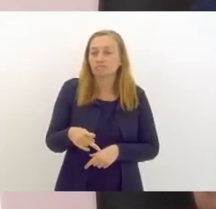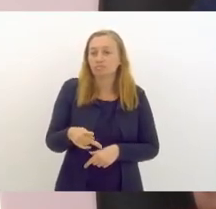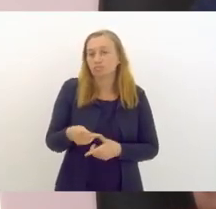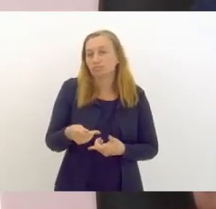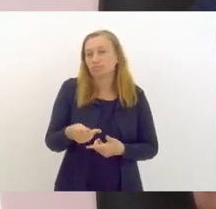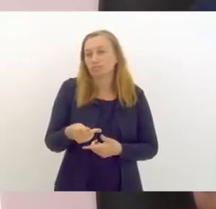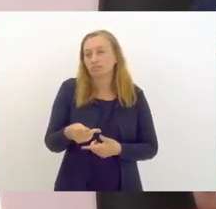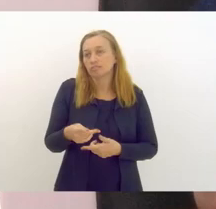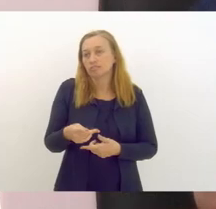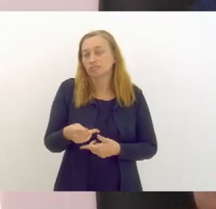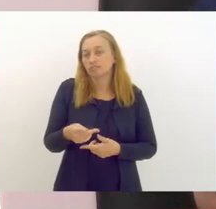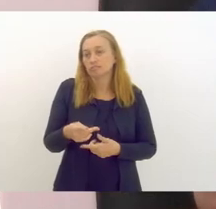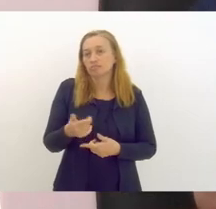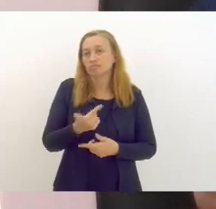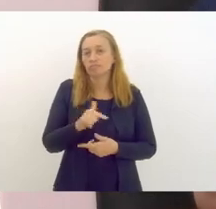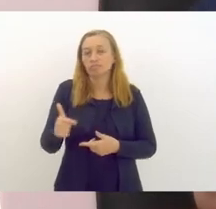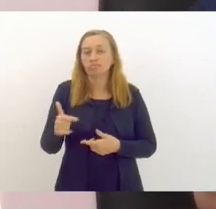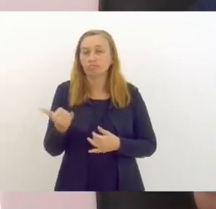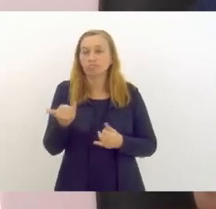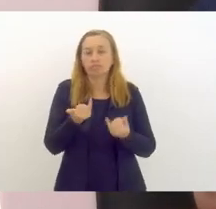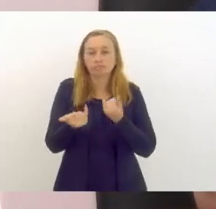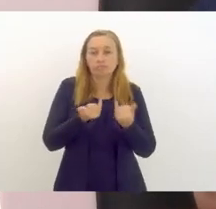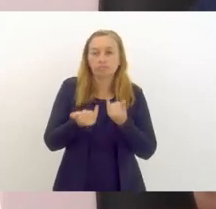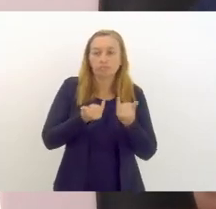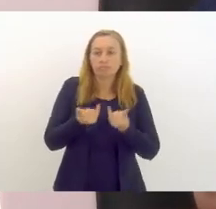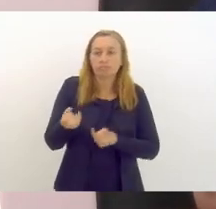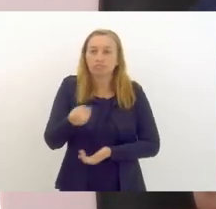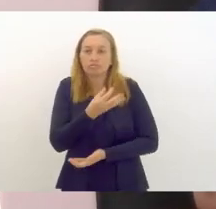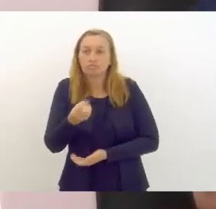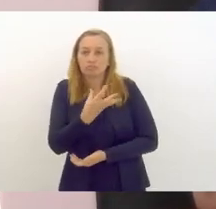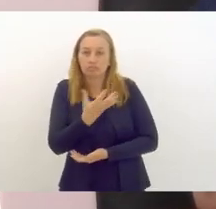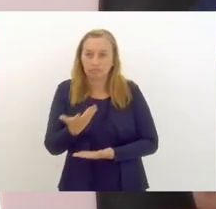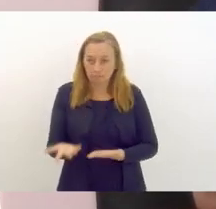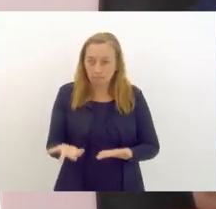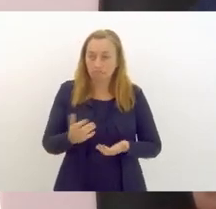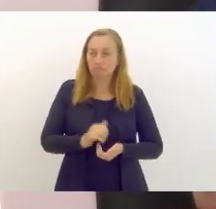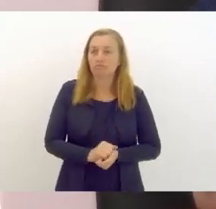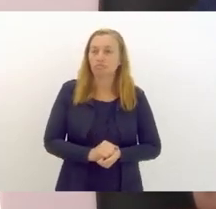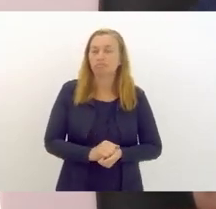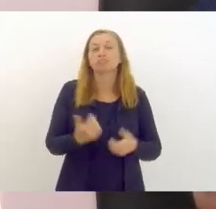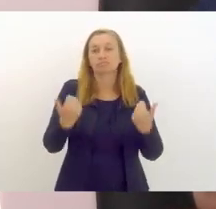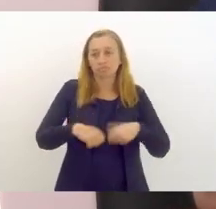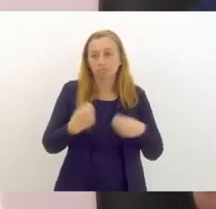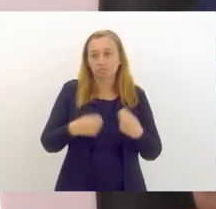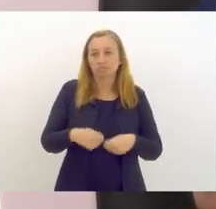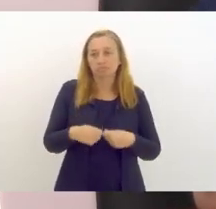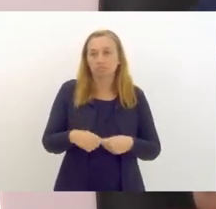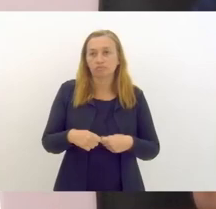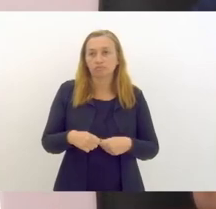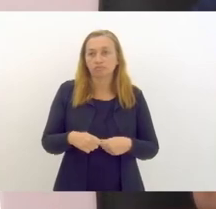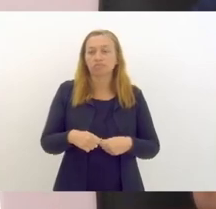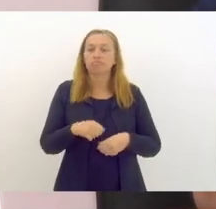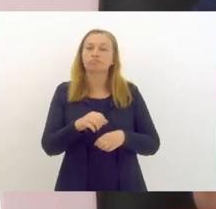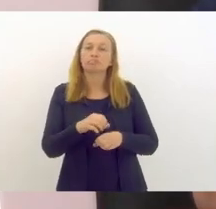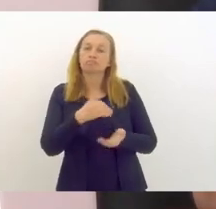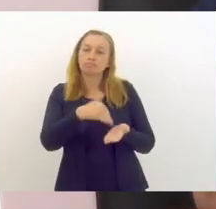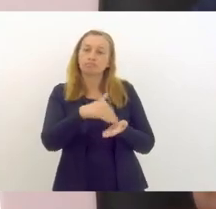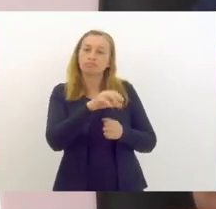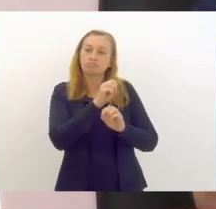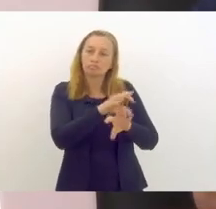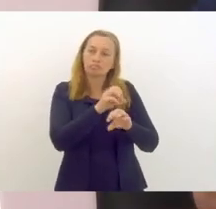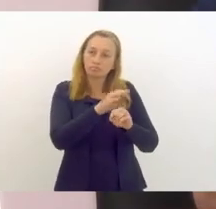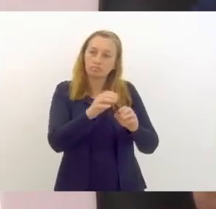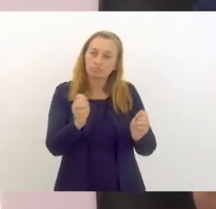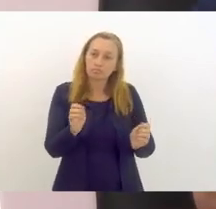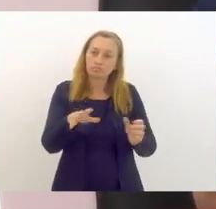né? Para praticar, para lecionar outras matérias que não estão na nossa formação de origem. E a gente precisa que a SEDUC, enquanto executora, forme e